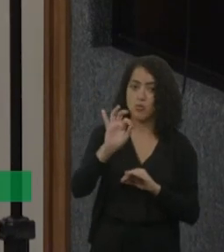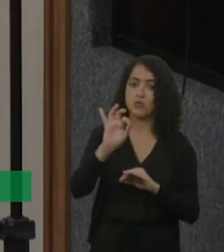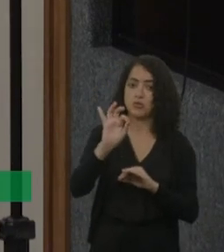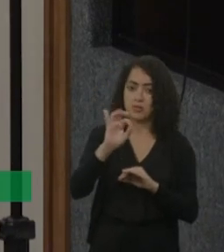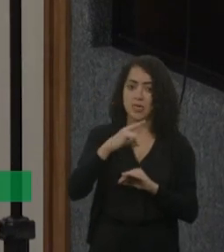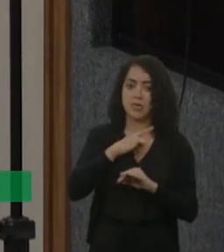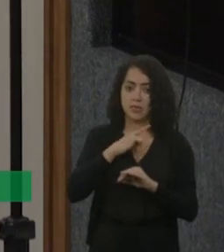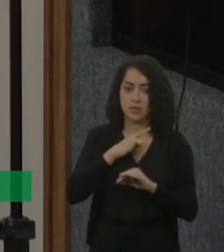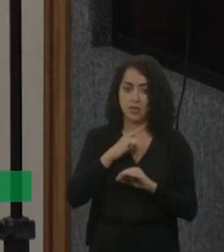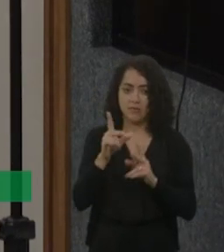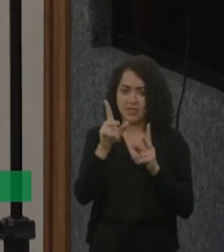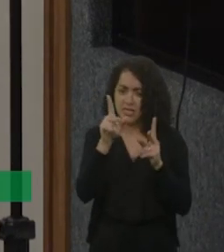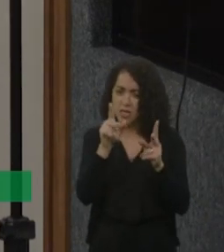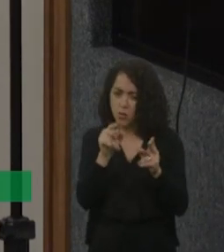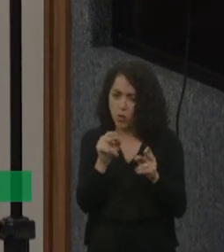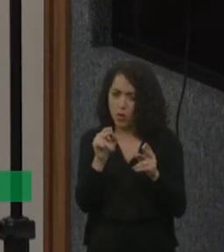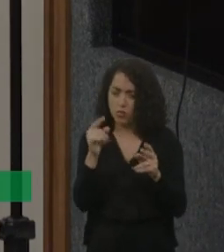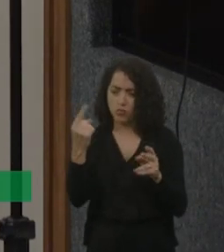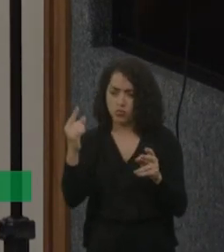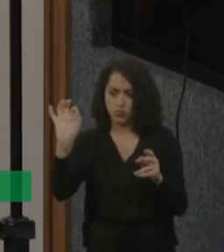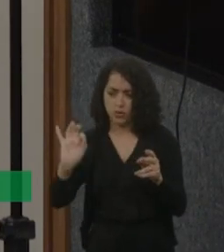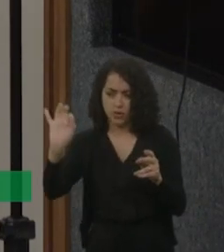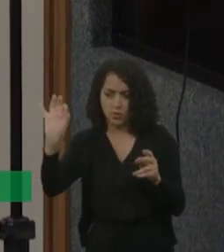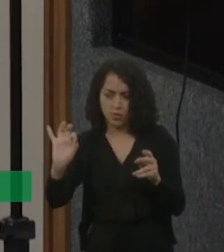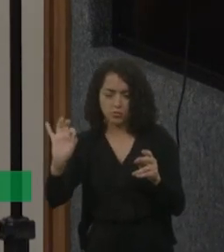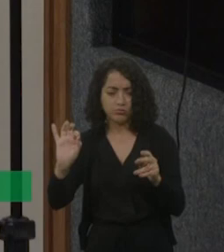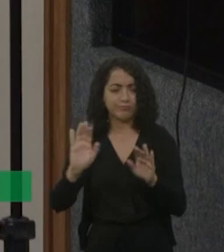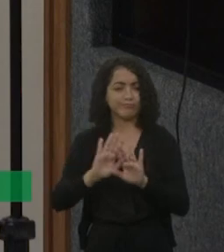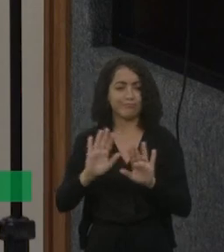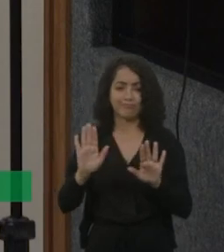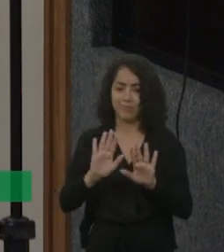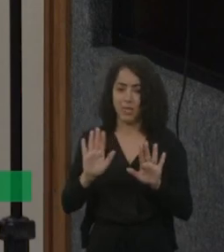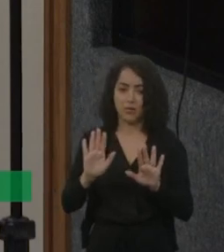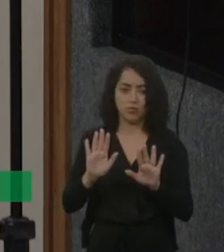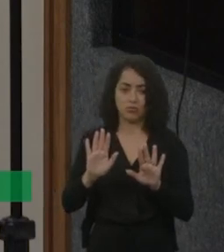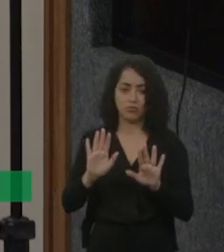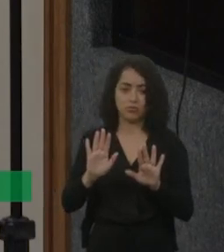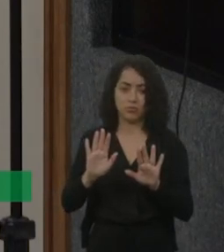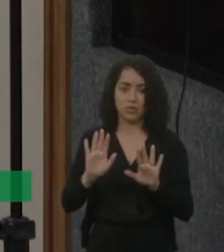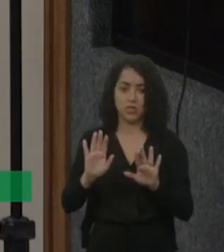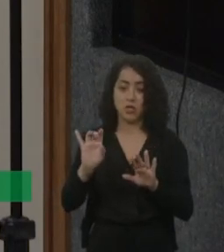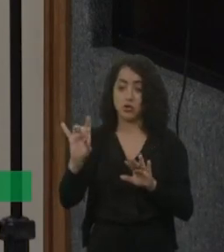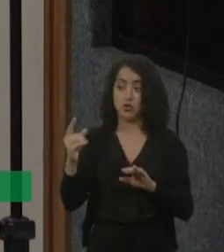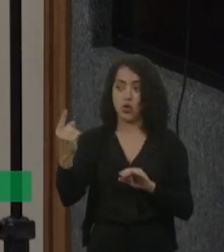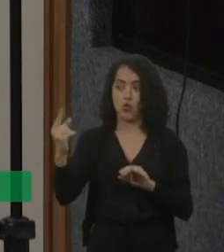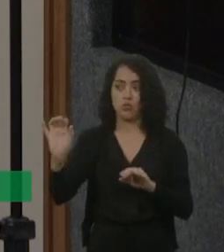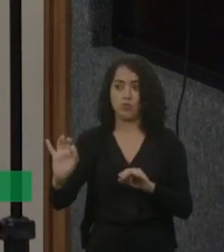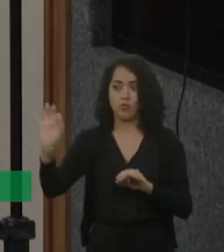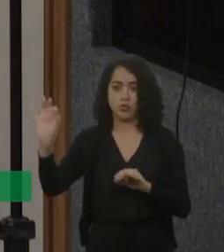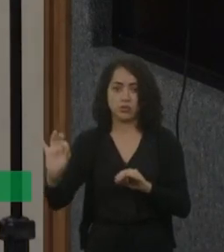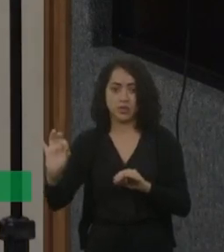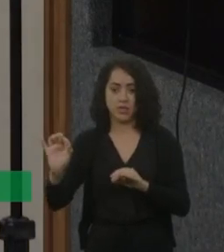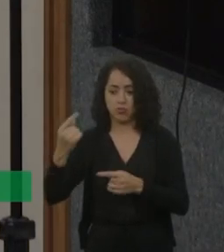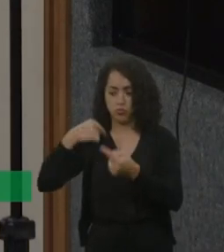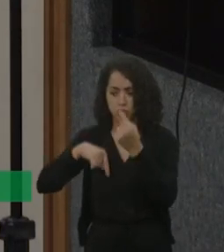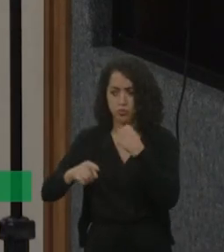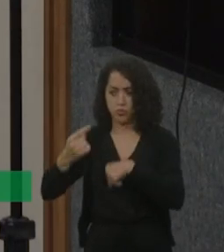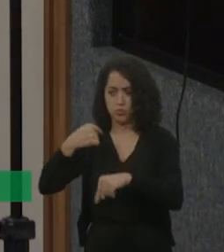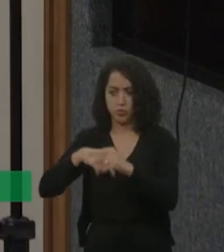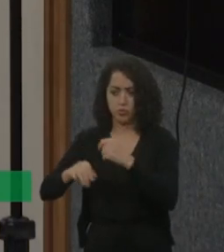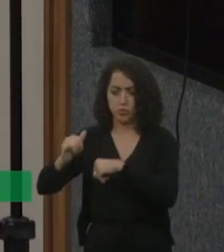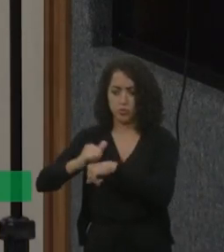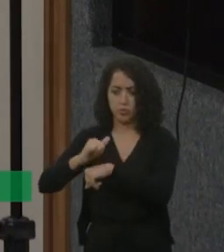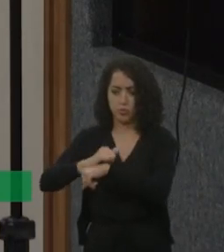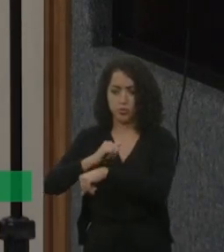ser igual a um paciente que tem 1%? Não, né? Porque eu só vou ter 1% de enzima para metabolizar todo o meu colesterol do que eu